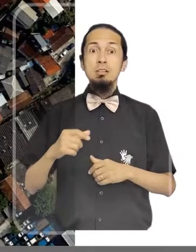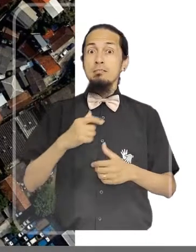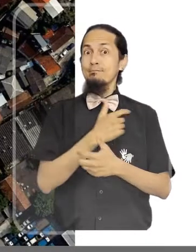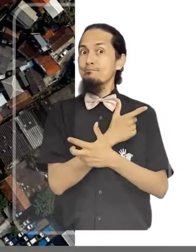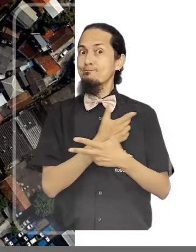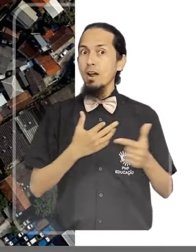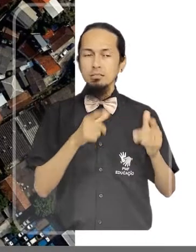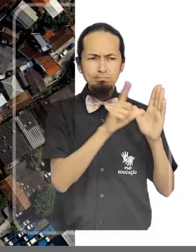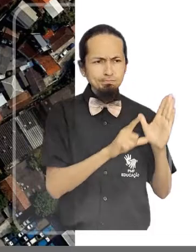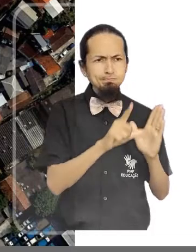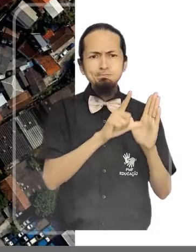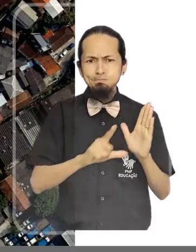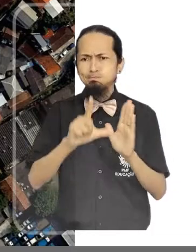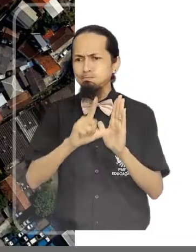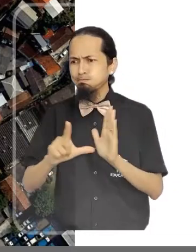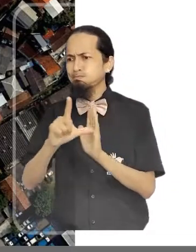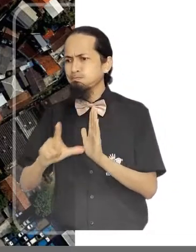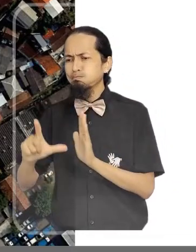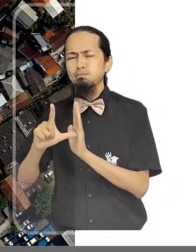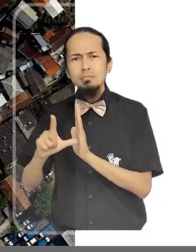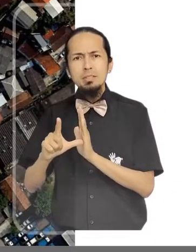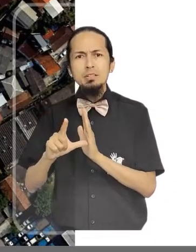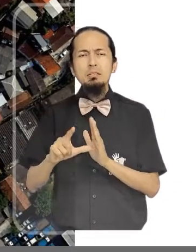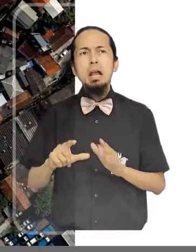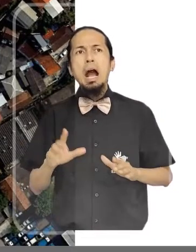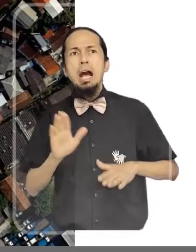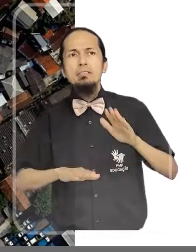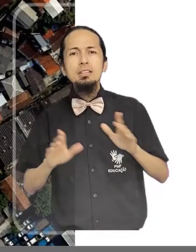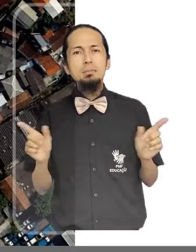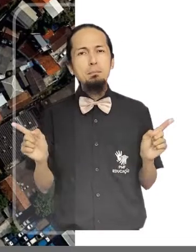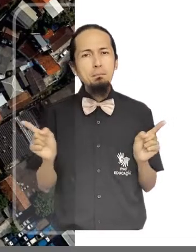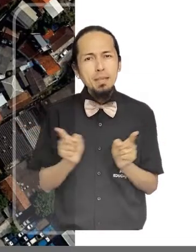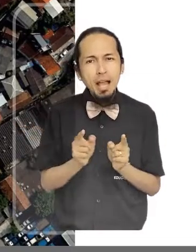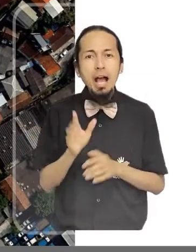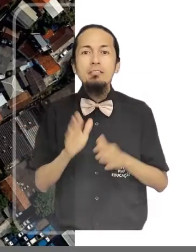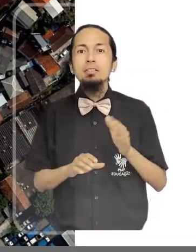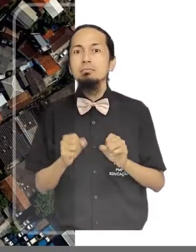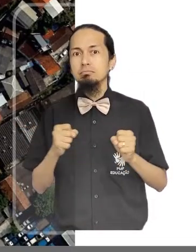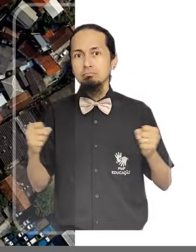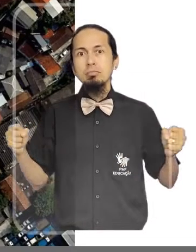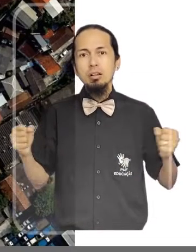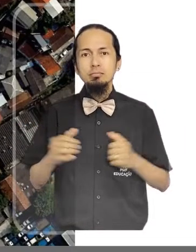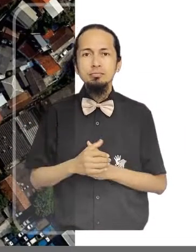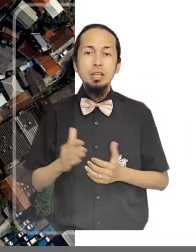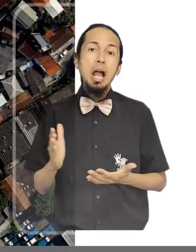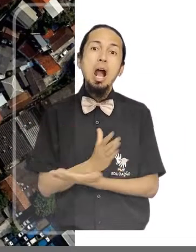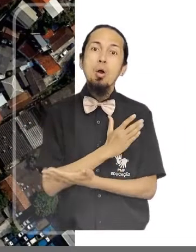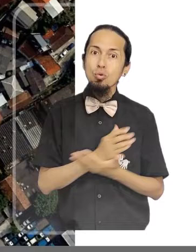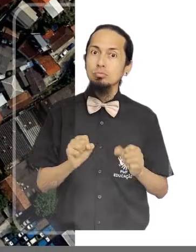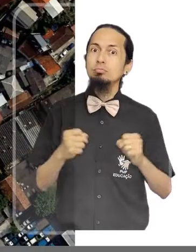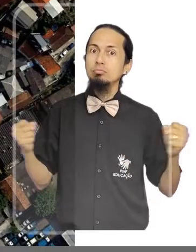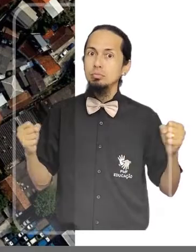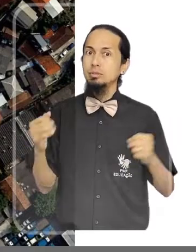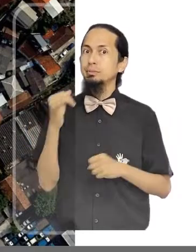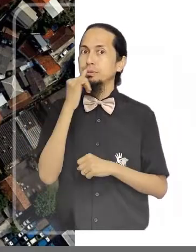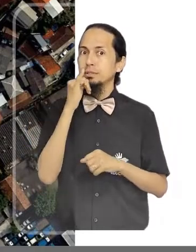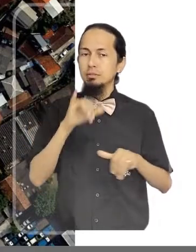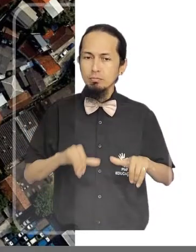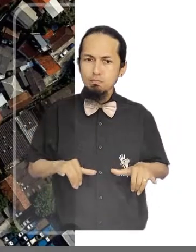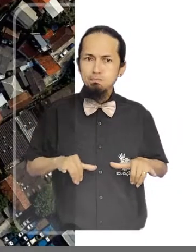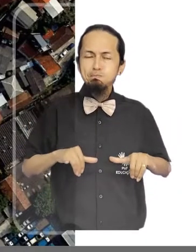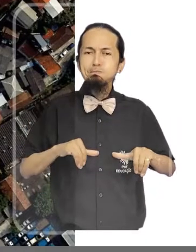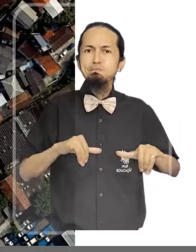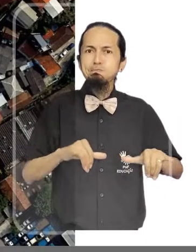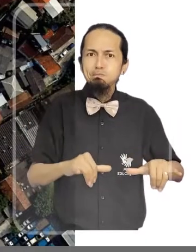um grande número de comércios varejistas de pequeno a médio porte, além de alguns comércios de grande porte,